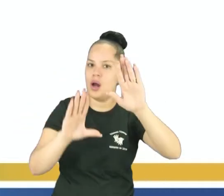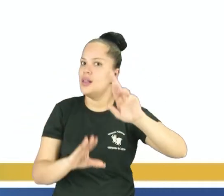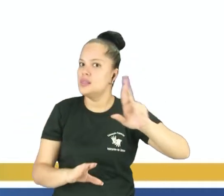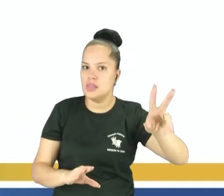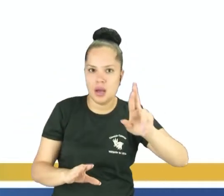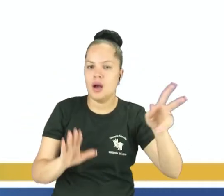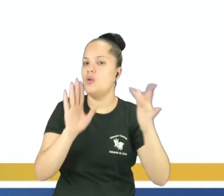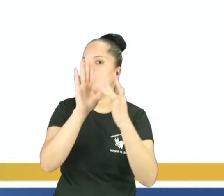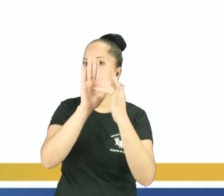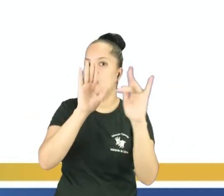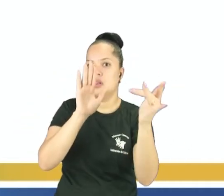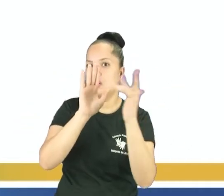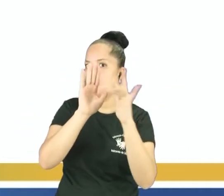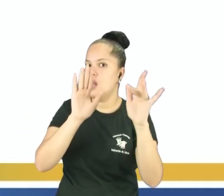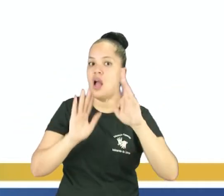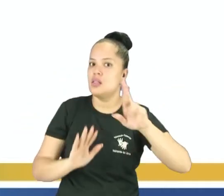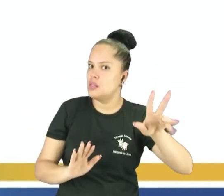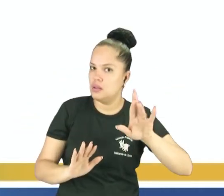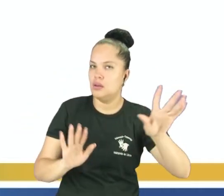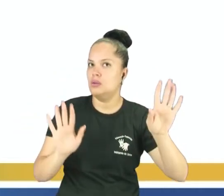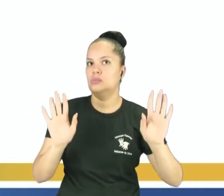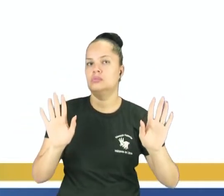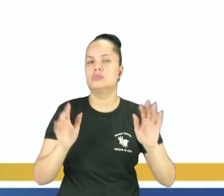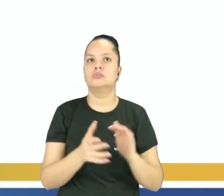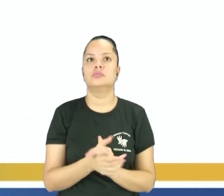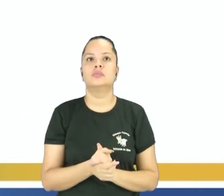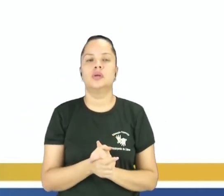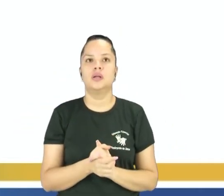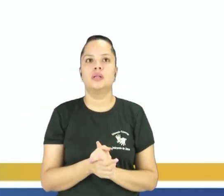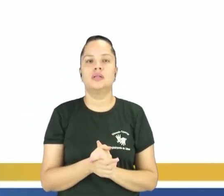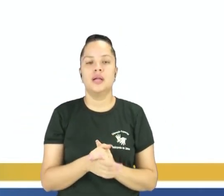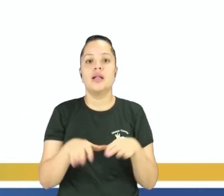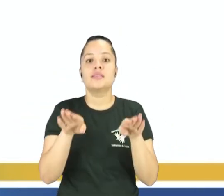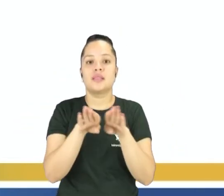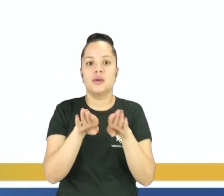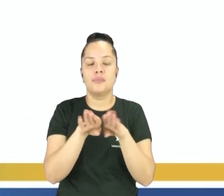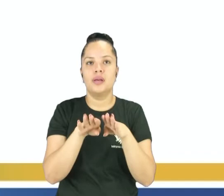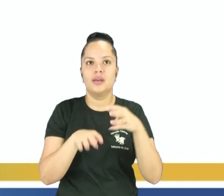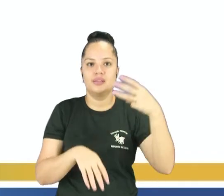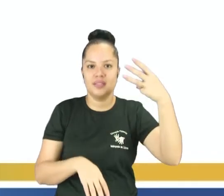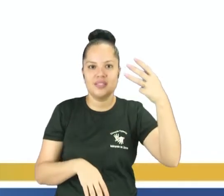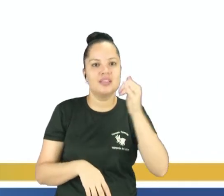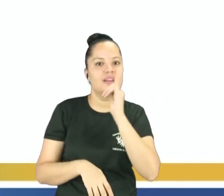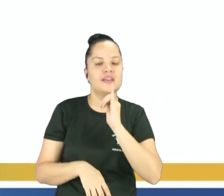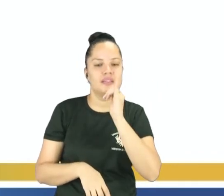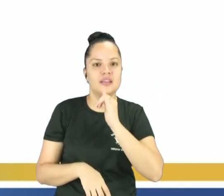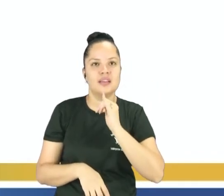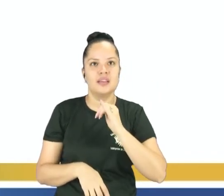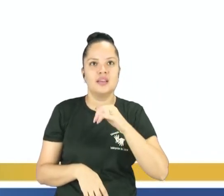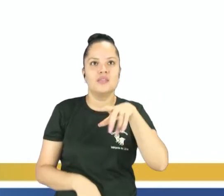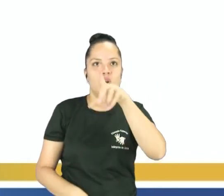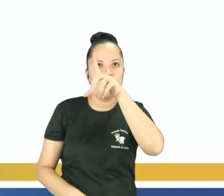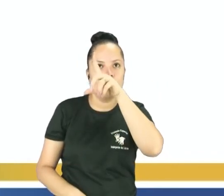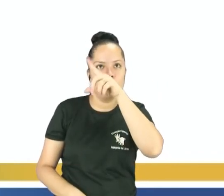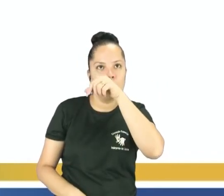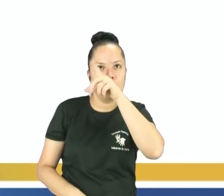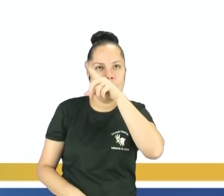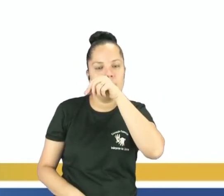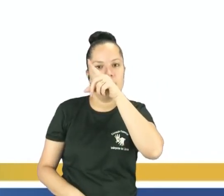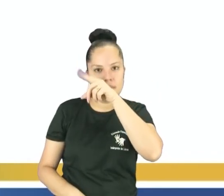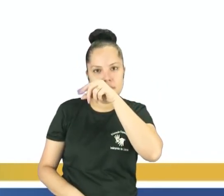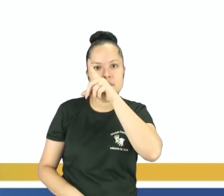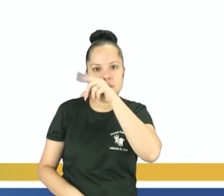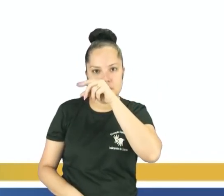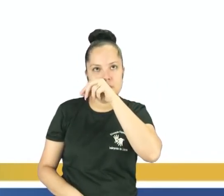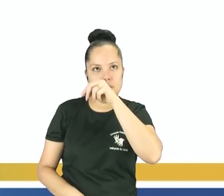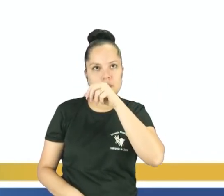ponto, nem refleti, certinho? Na terceira imagem nós temos aqui, ó, esses pássaros